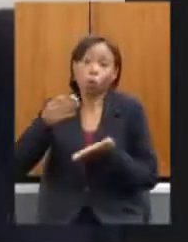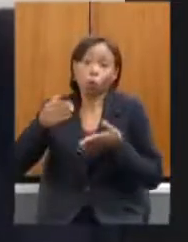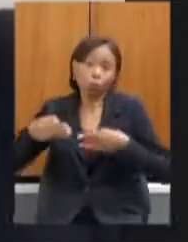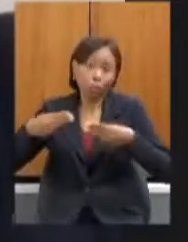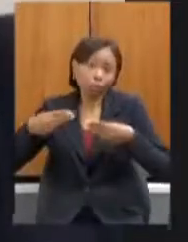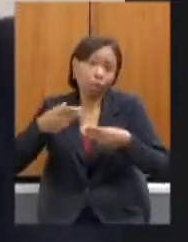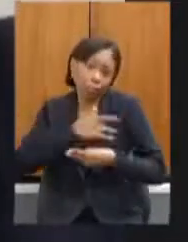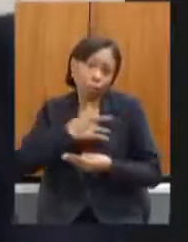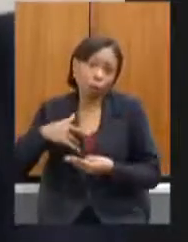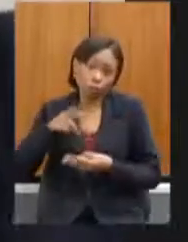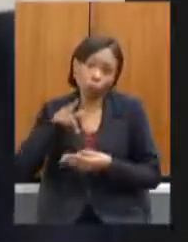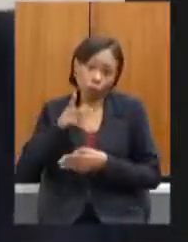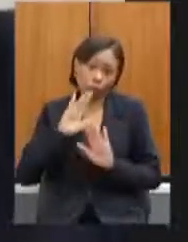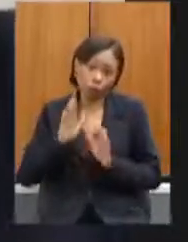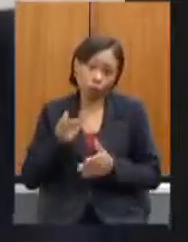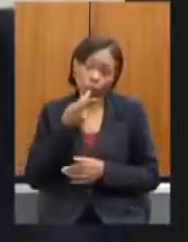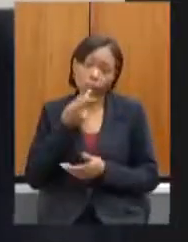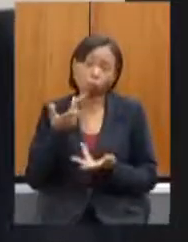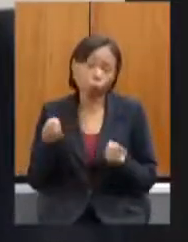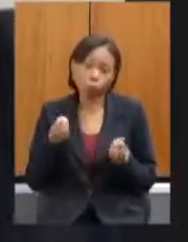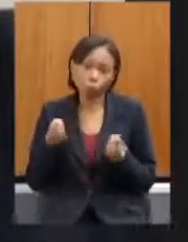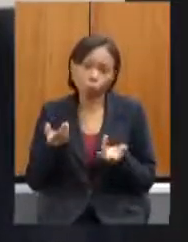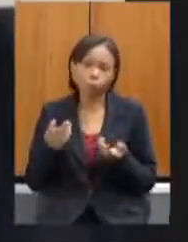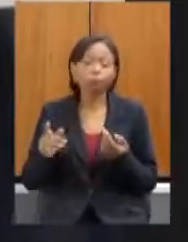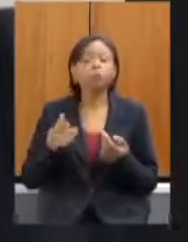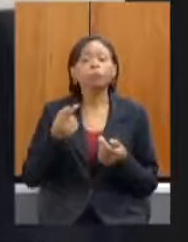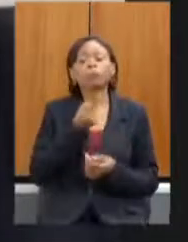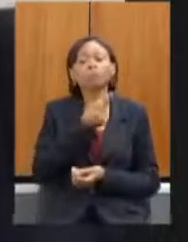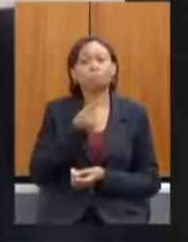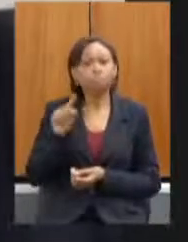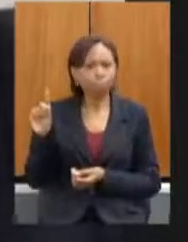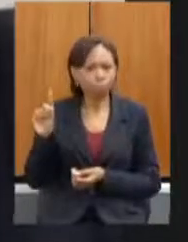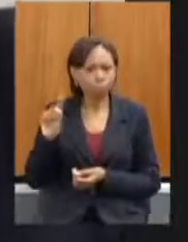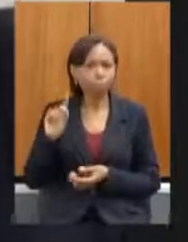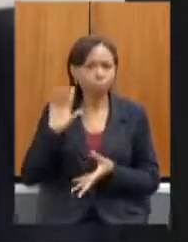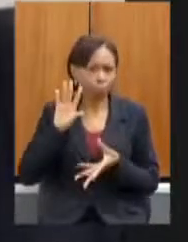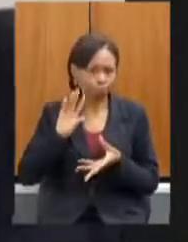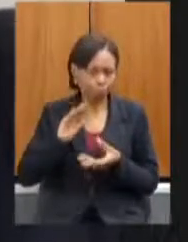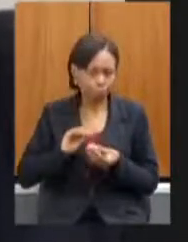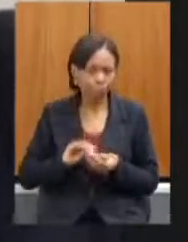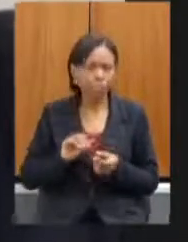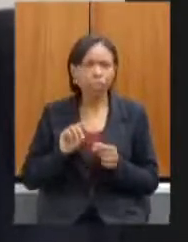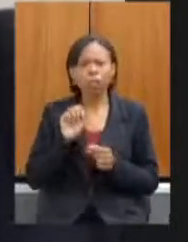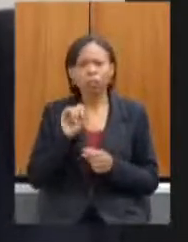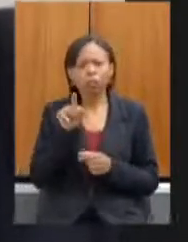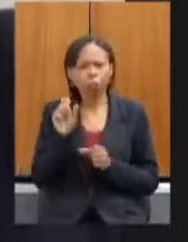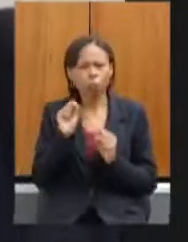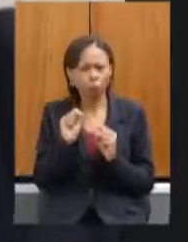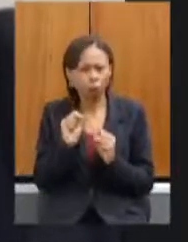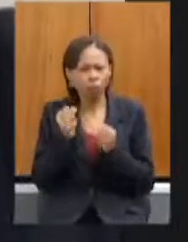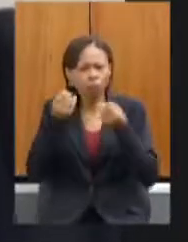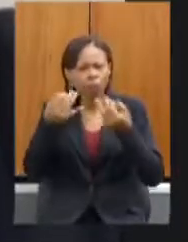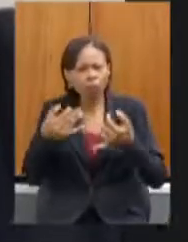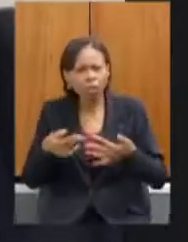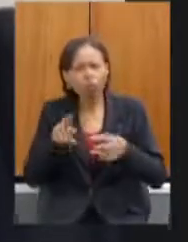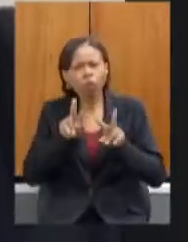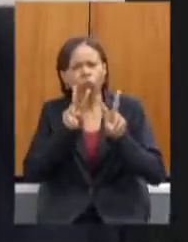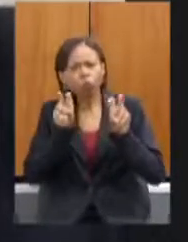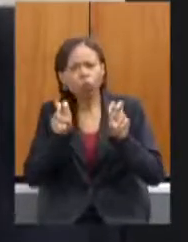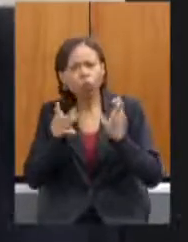conforme o Senhor nos passou e para finalizar se eu puder fazer para abrir um pequeno comentário sobre a cirurgias eletivas